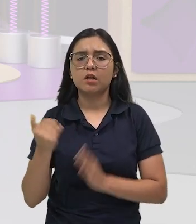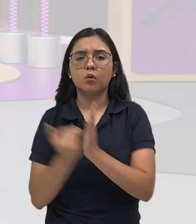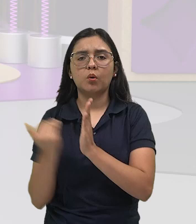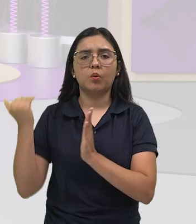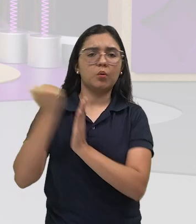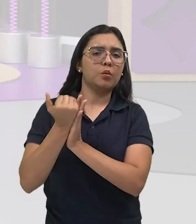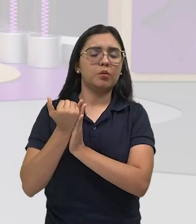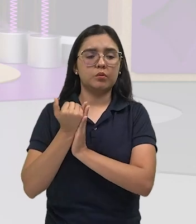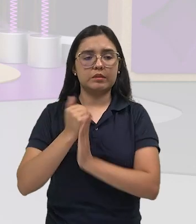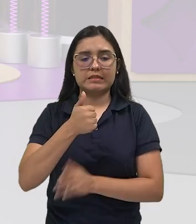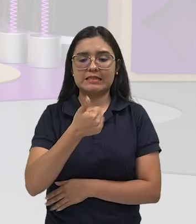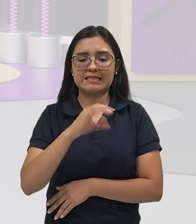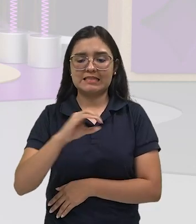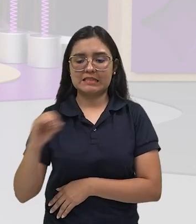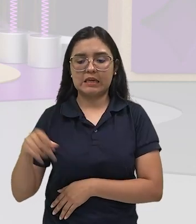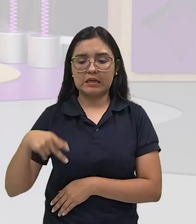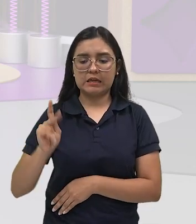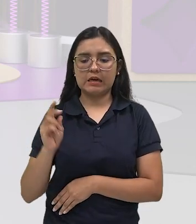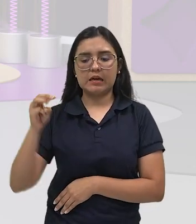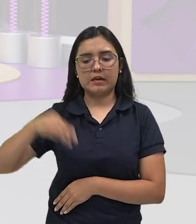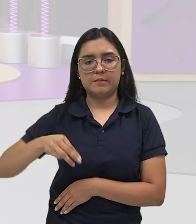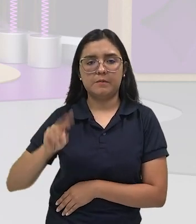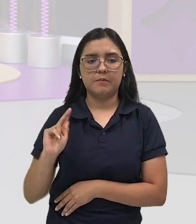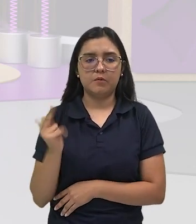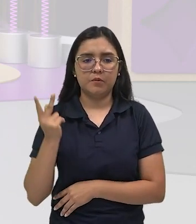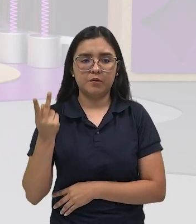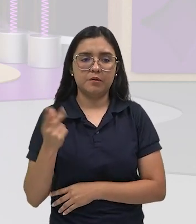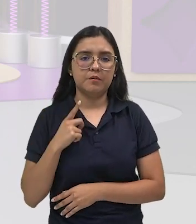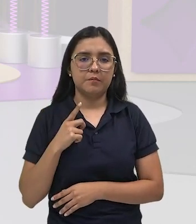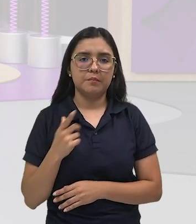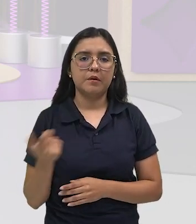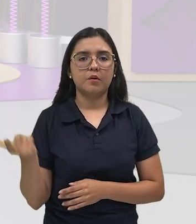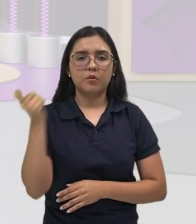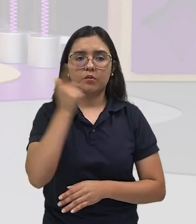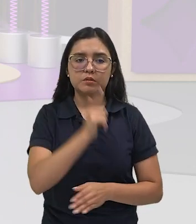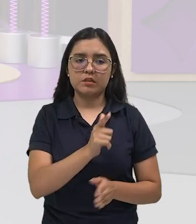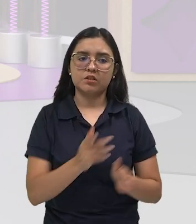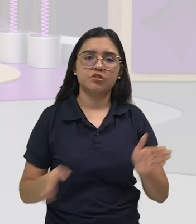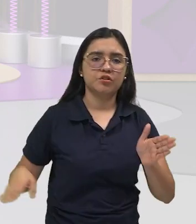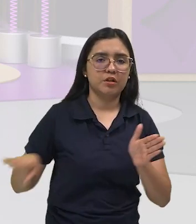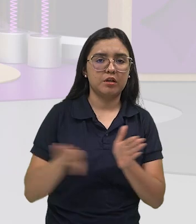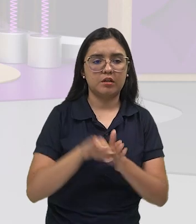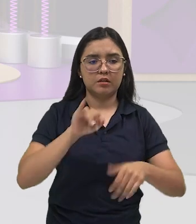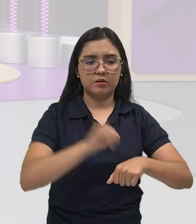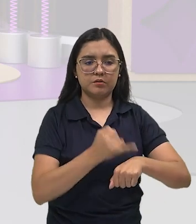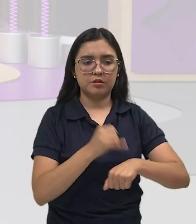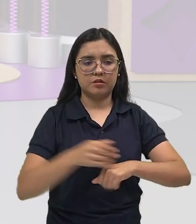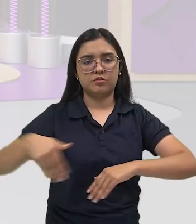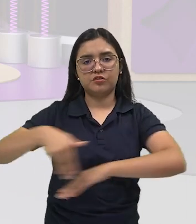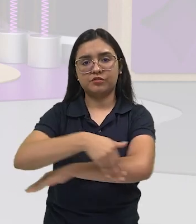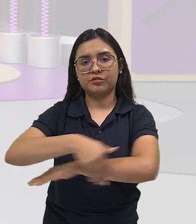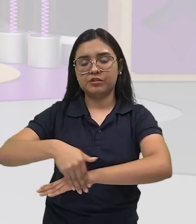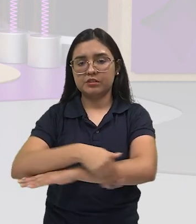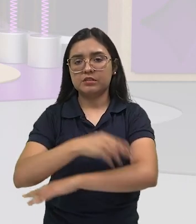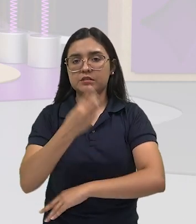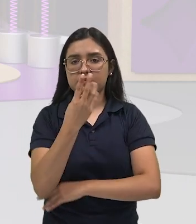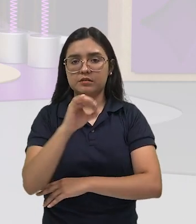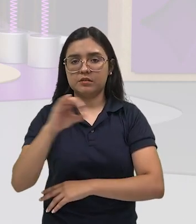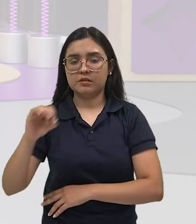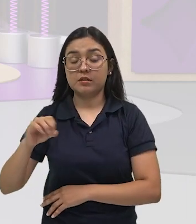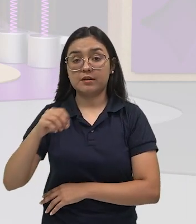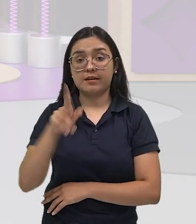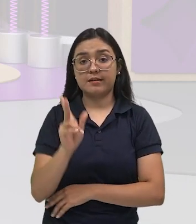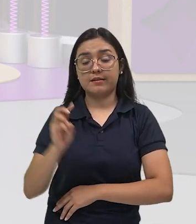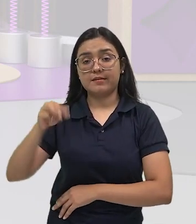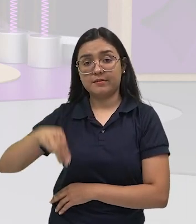velocidade para 100 km por hora para percorrer a mesma distância? O que vocês acham?